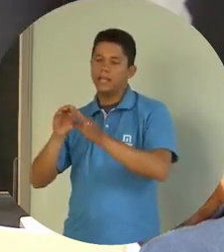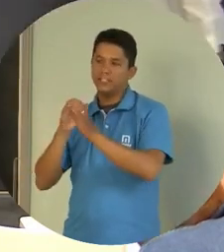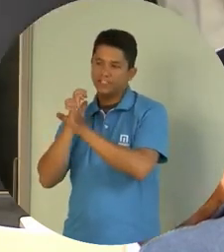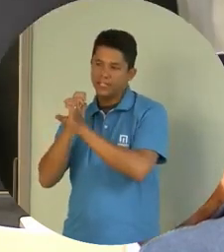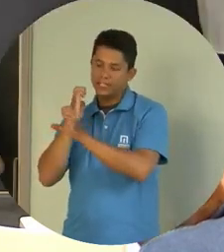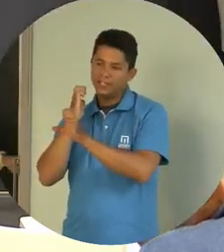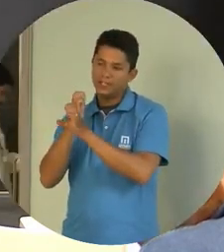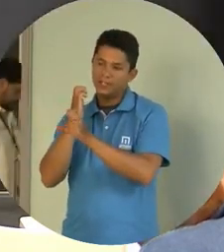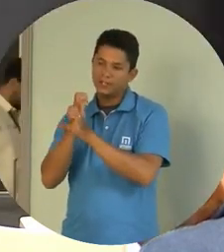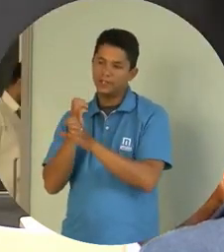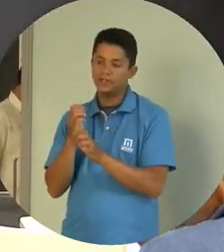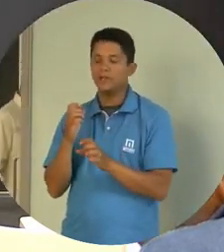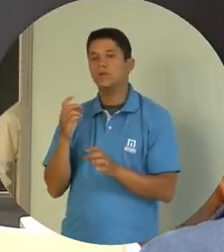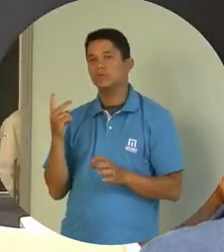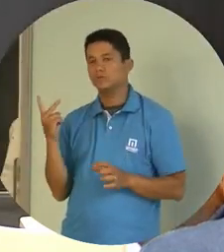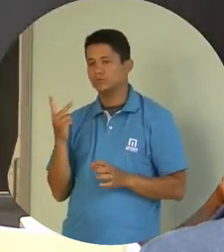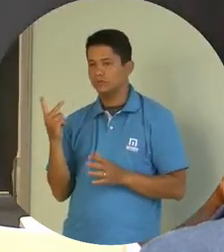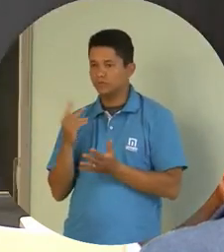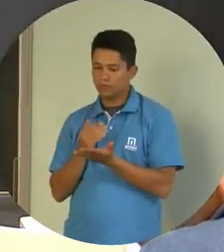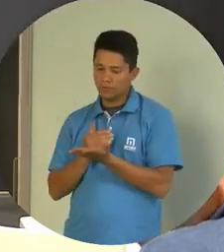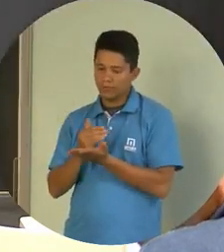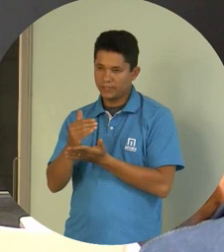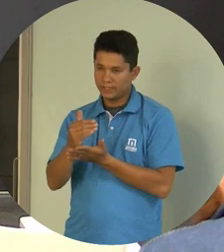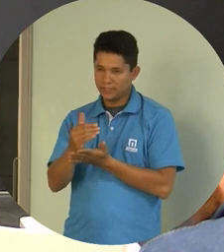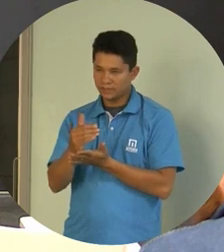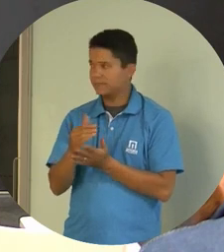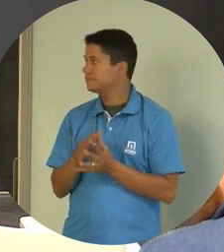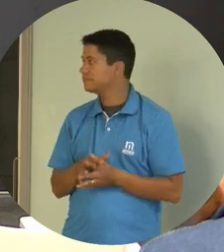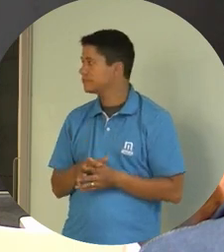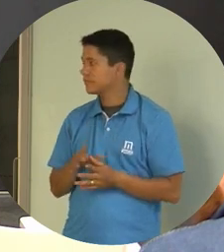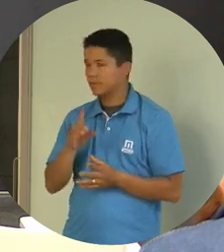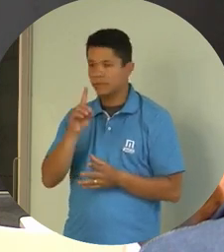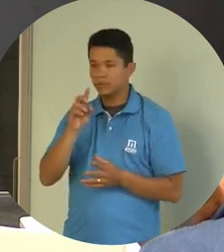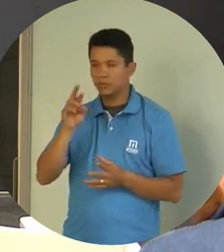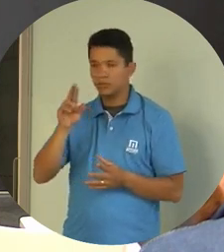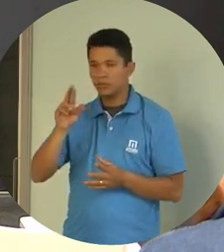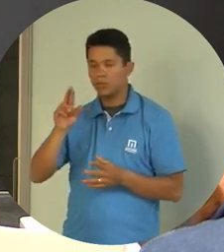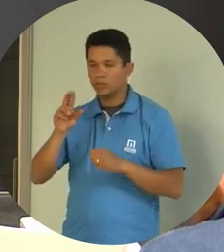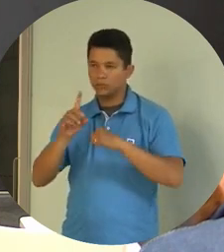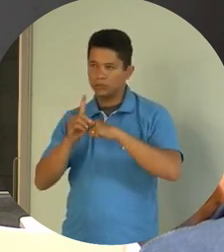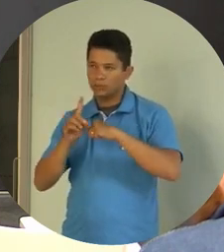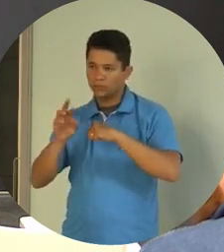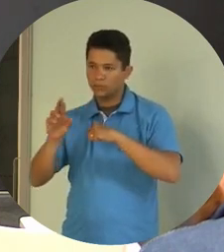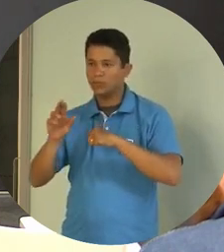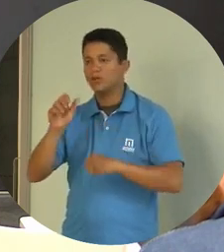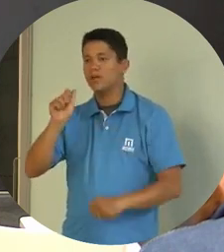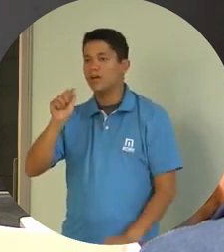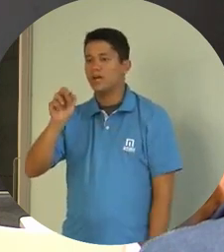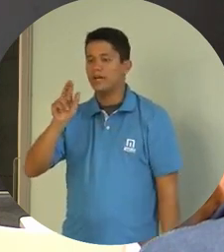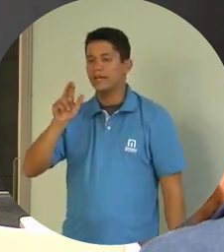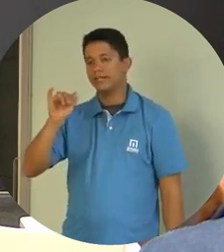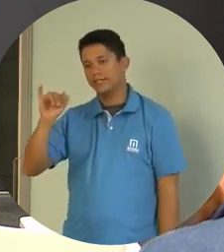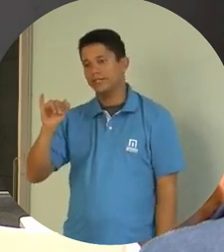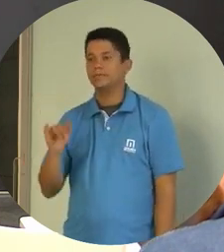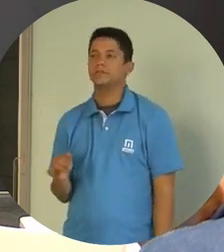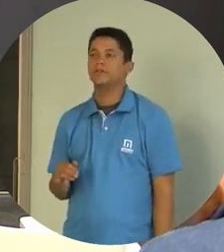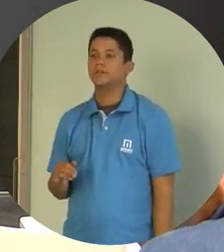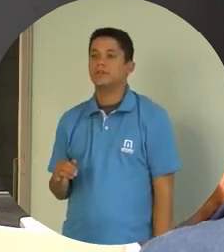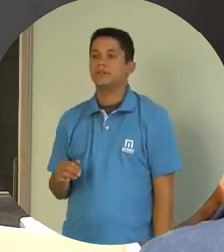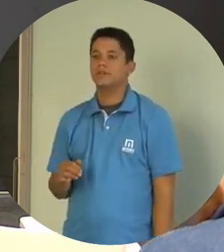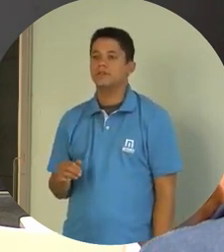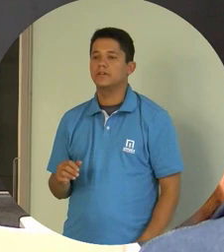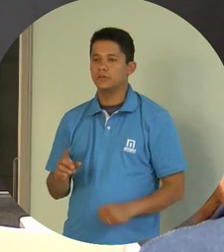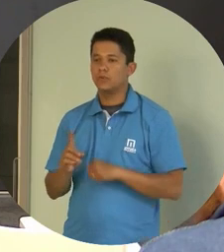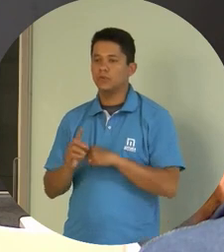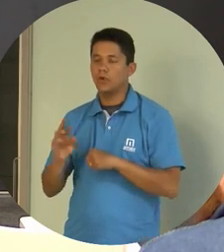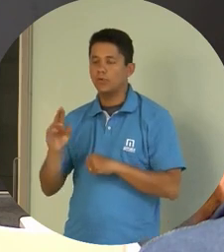vão começar. Queria que a gente ficasse bem atento, porque realmente a experiência e toda a expertise na